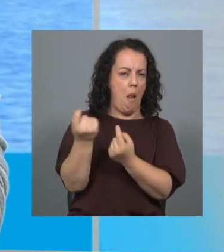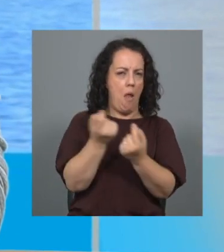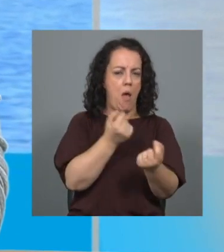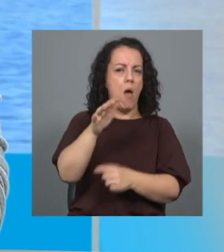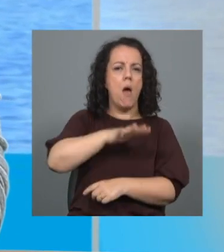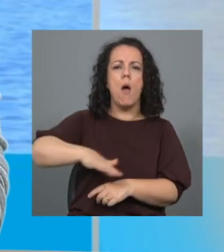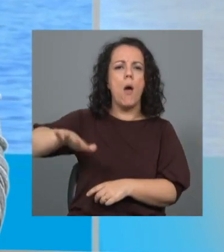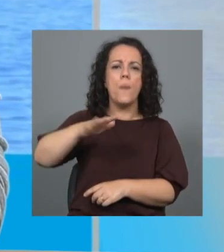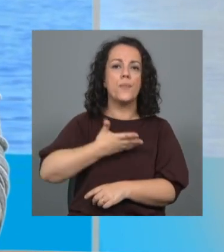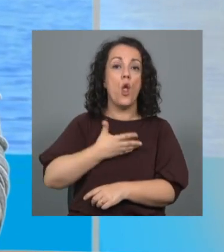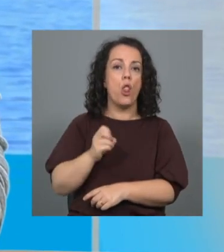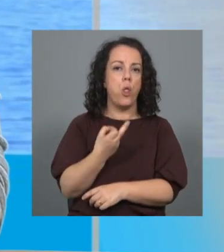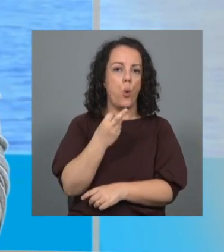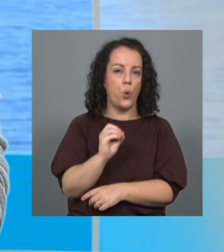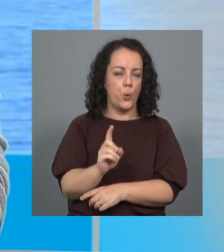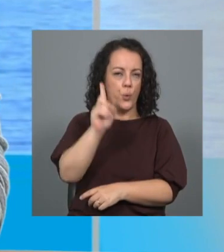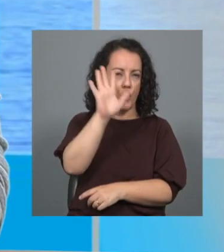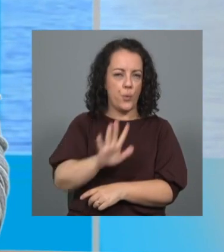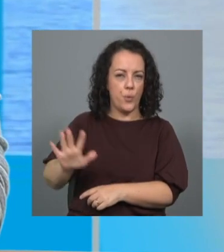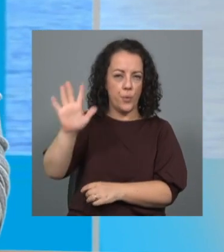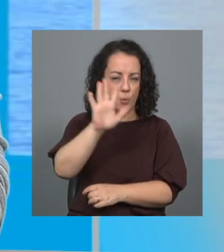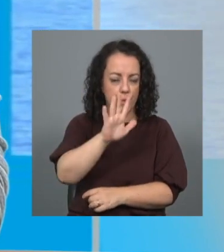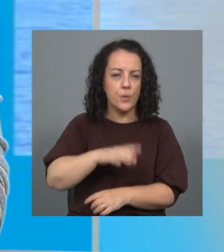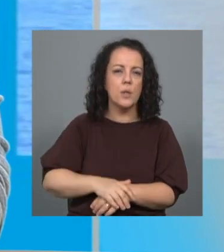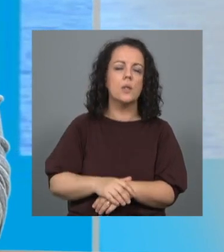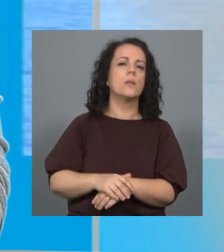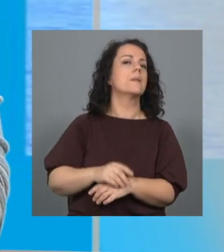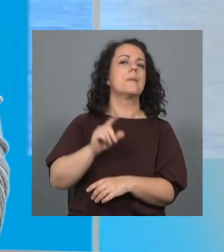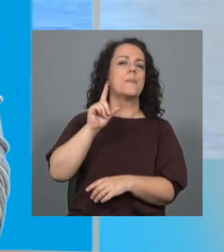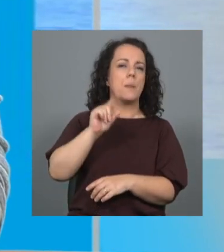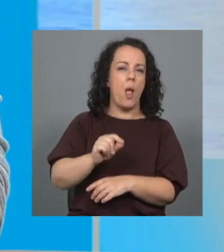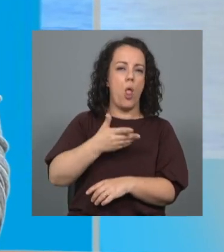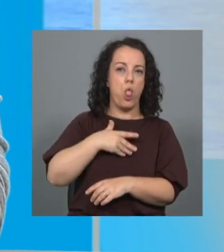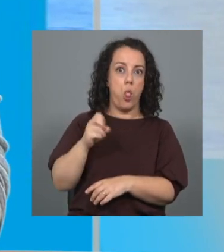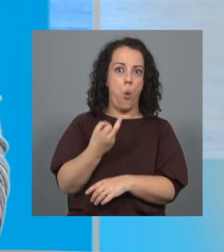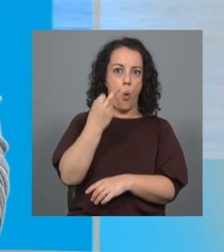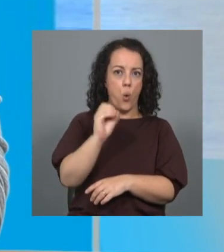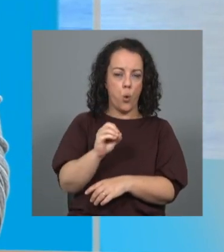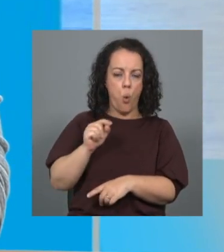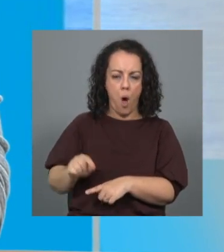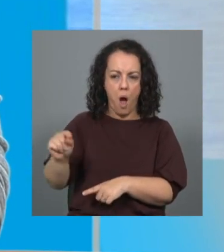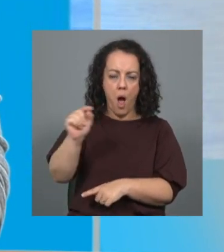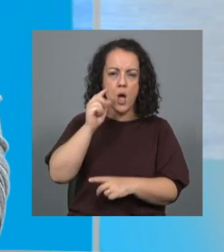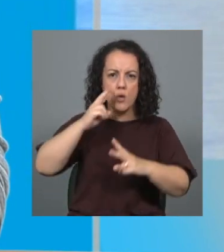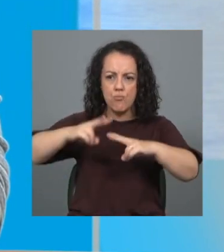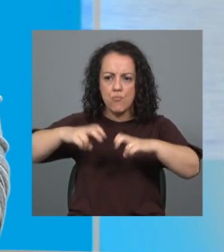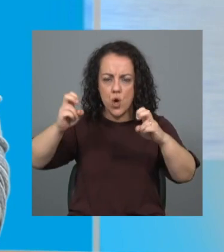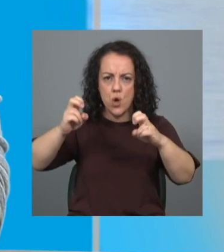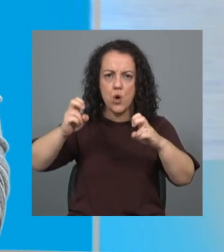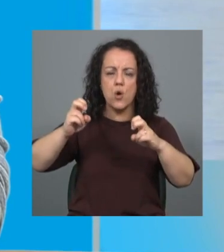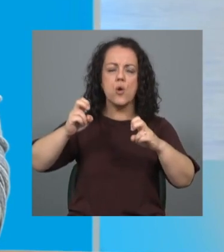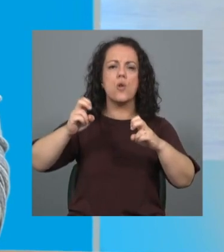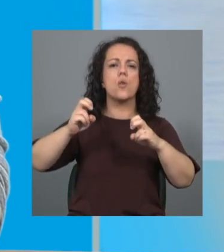Douro. Também em alguns sítios do Douro foram identificados situações